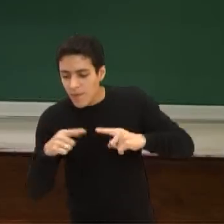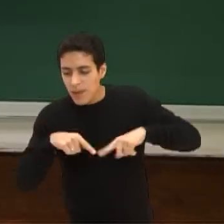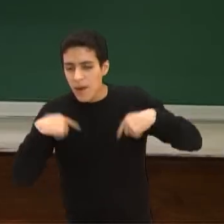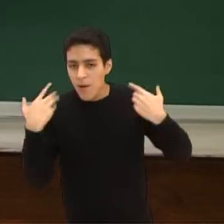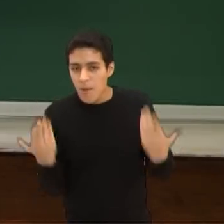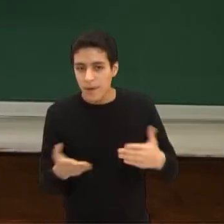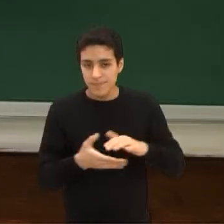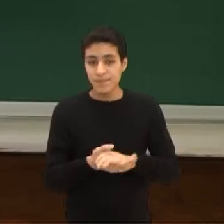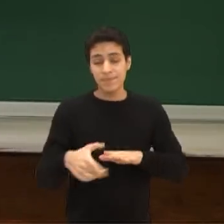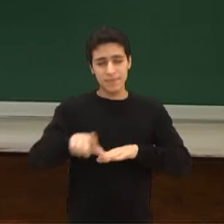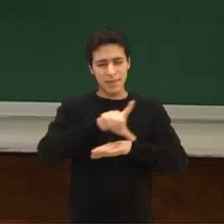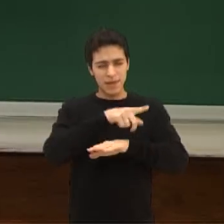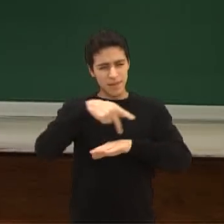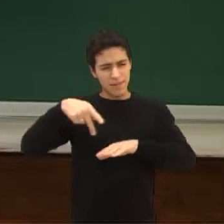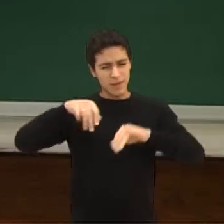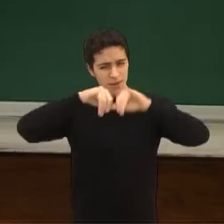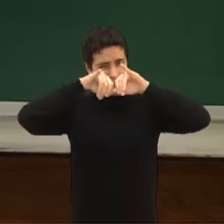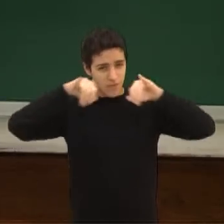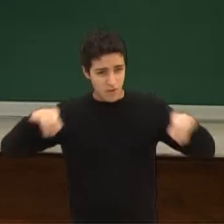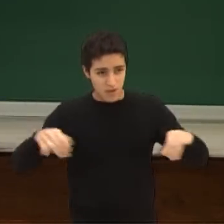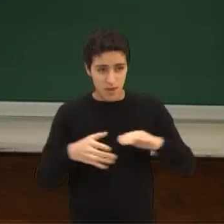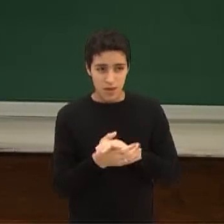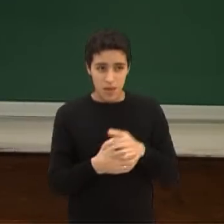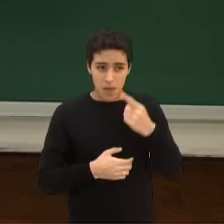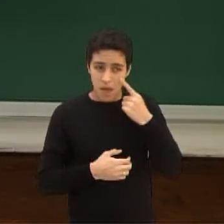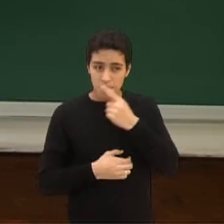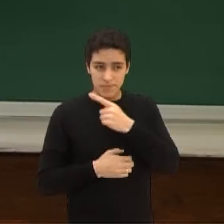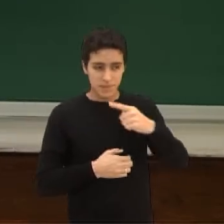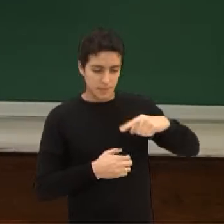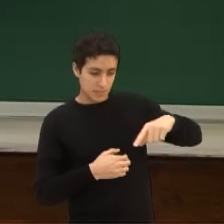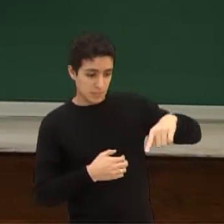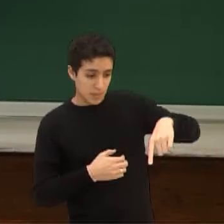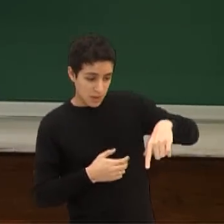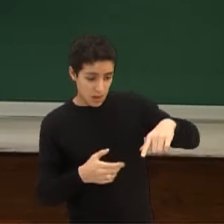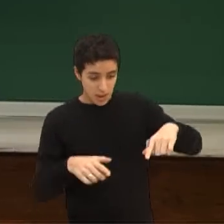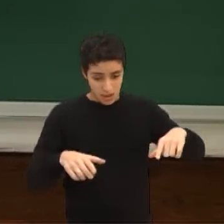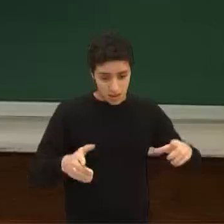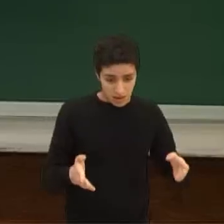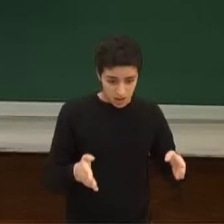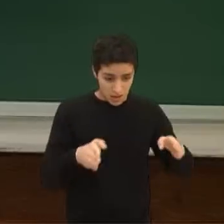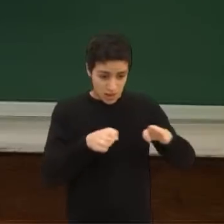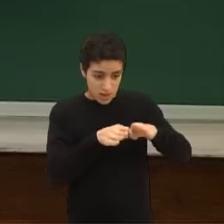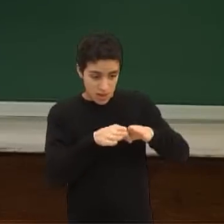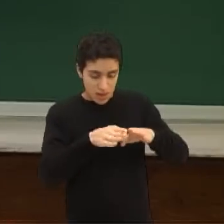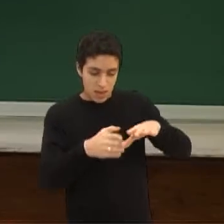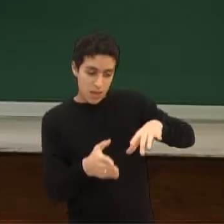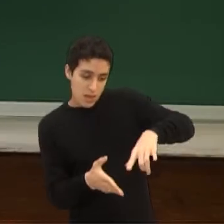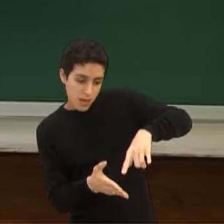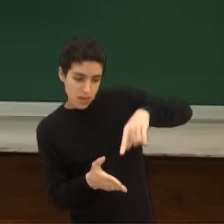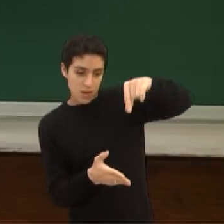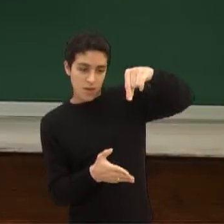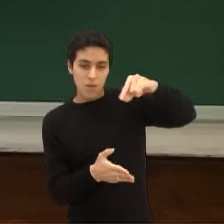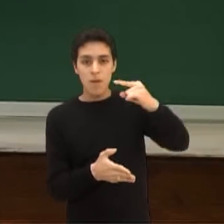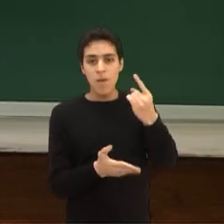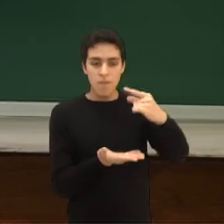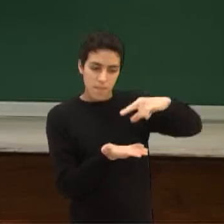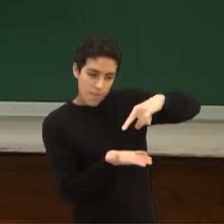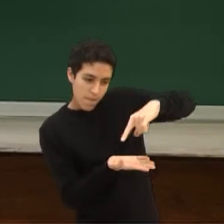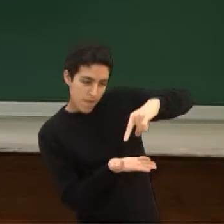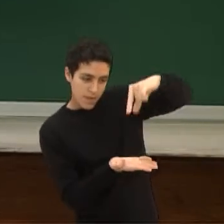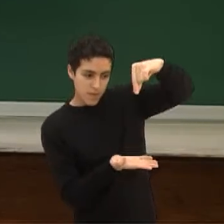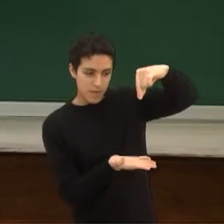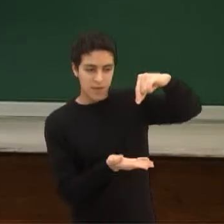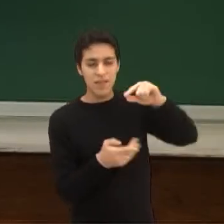A prof falou aqui, ó, a pirâmide, as faces laterais se juntam em apenas uma ponta, que é